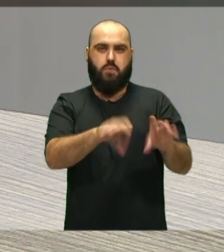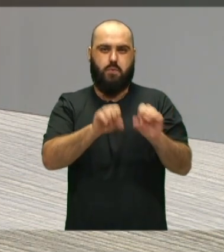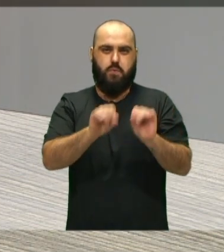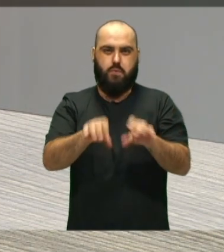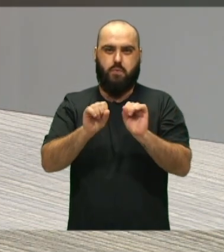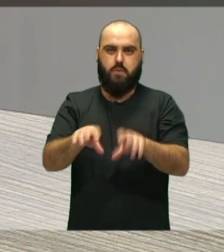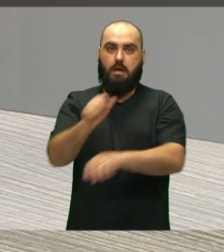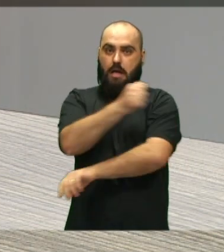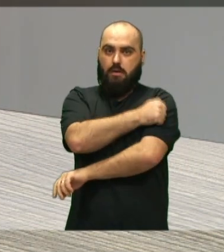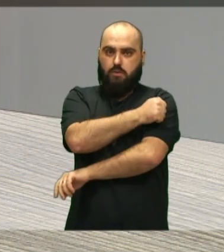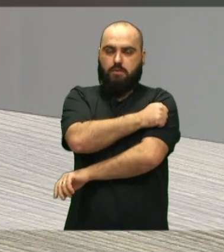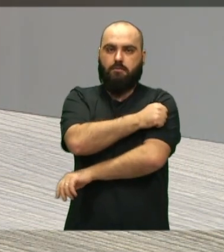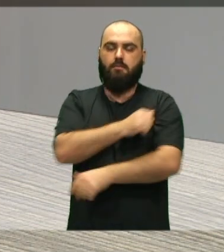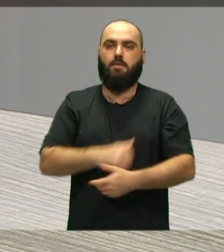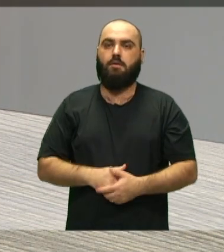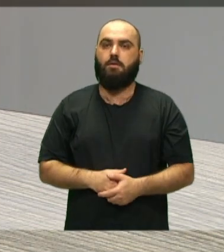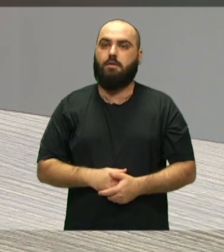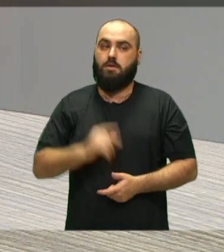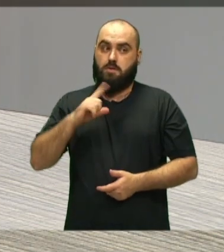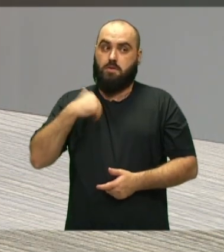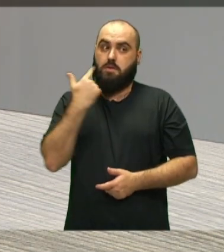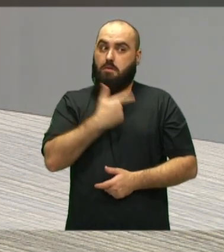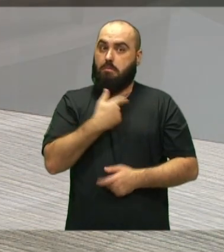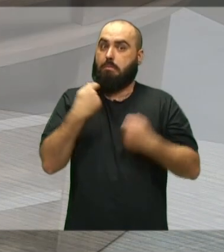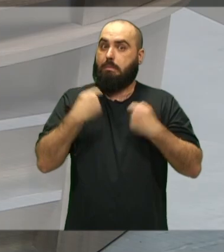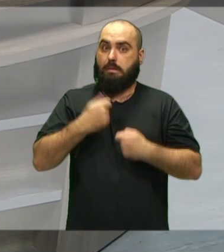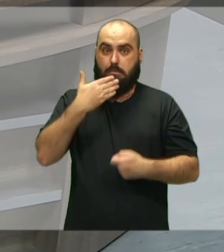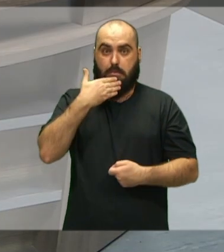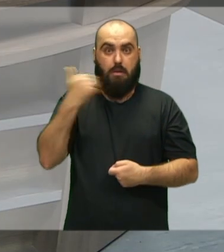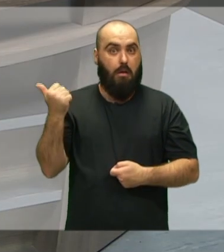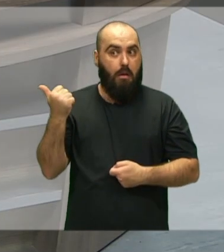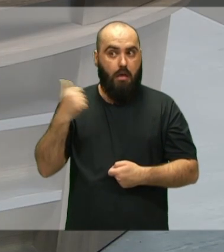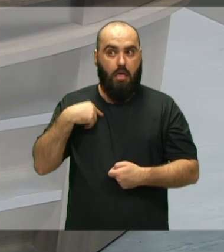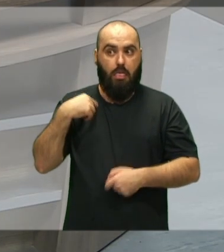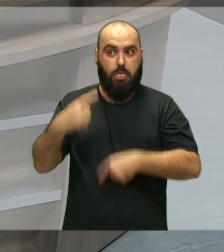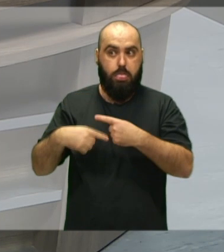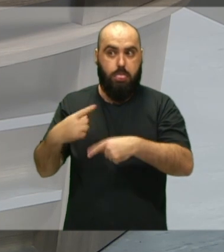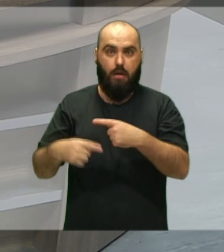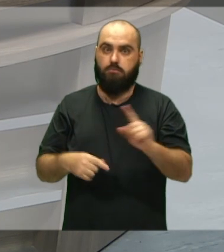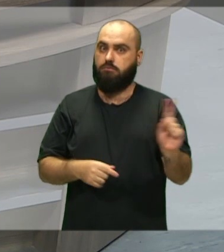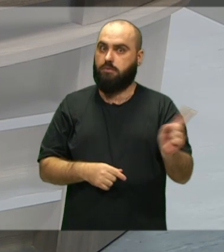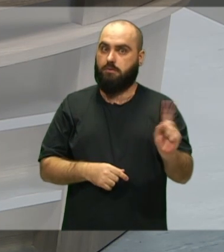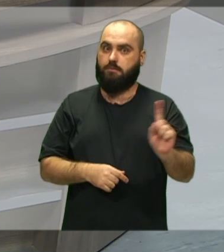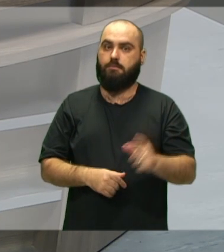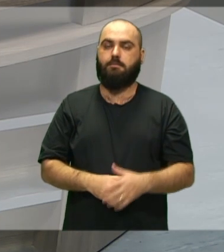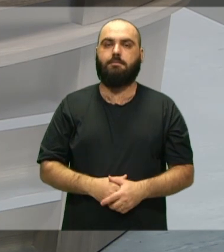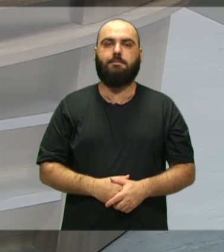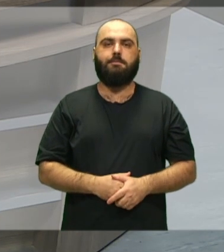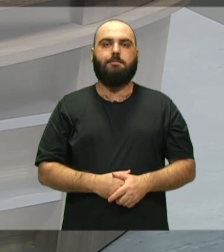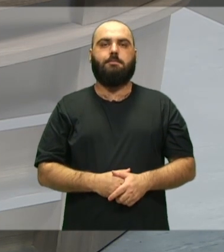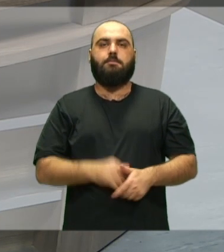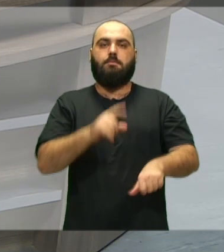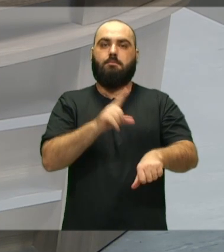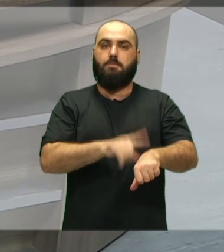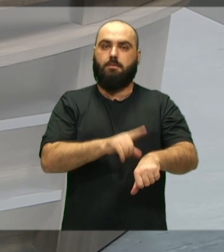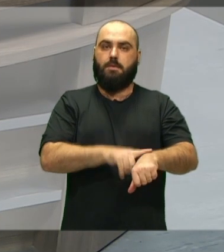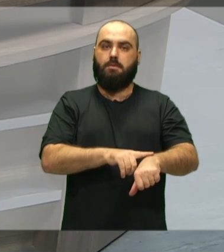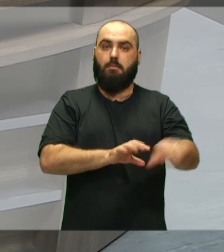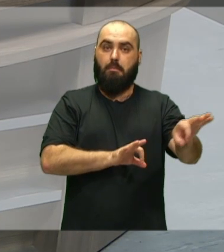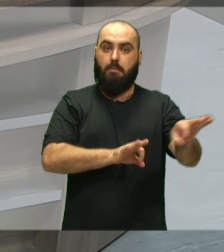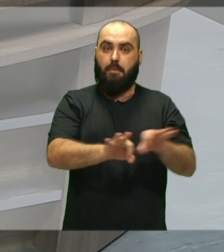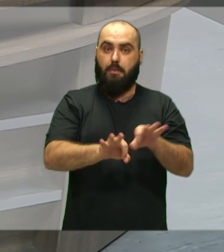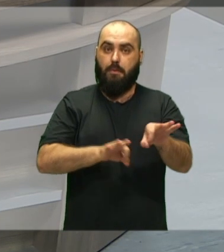durante 1 ano, a gente tem que estar melhor preparado. Eu também não ia lá para enrolar, né? Nessa preparação, a gente